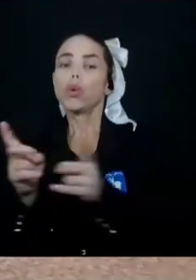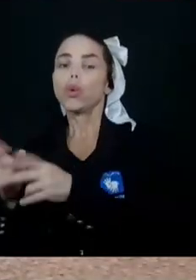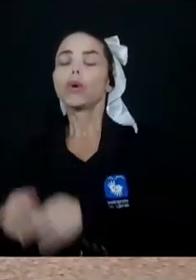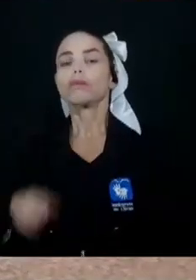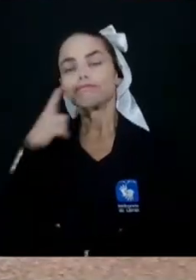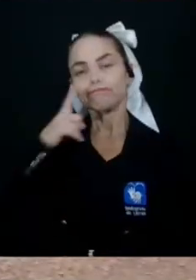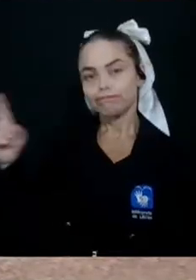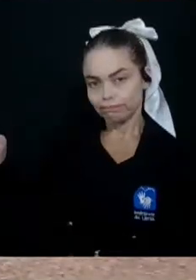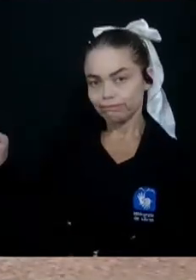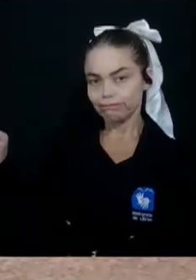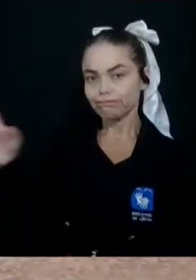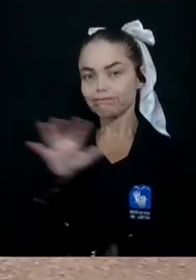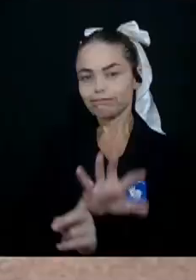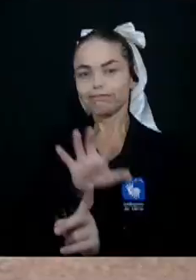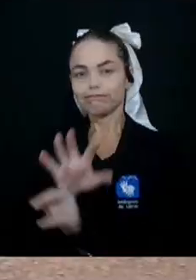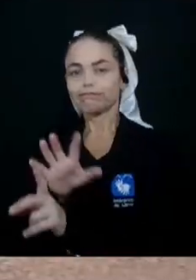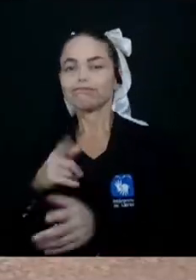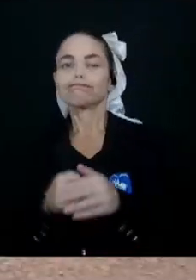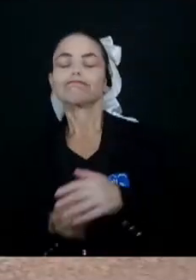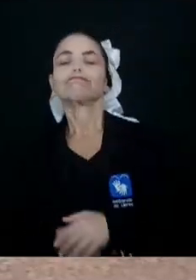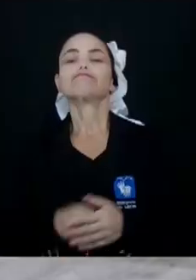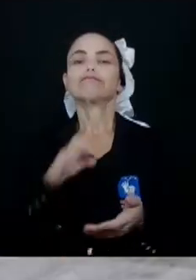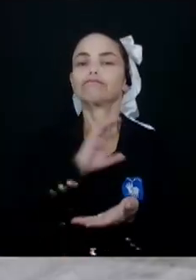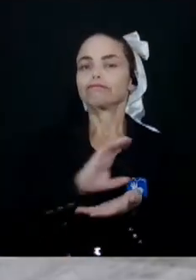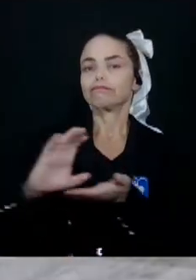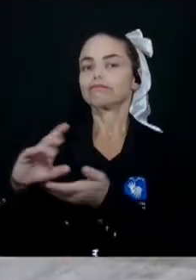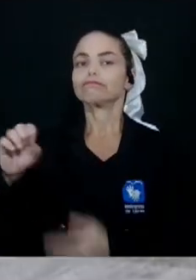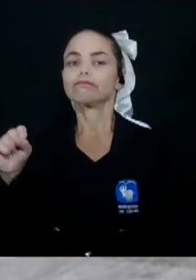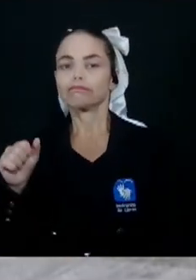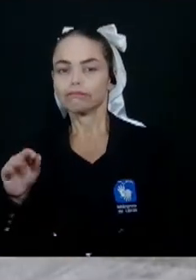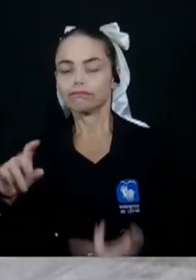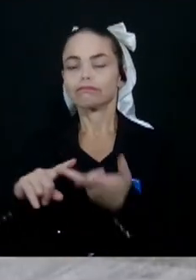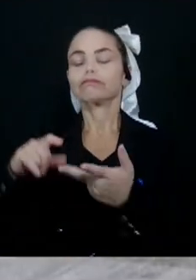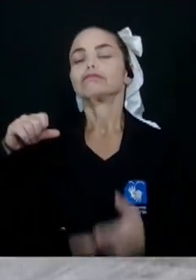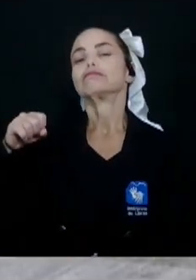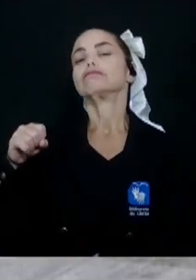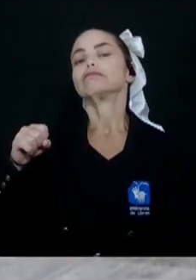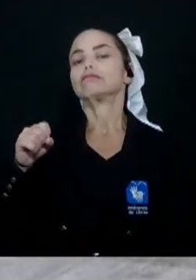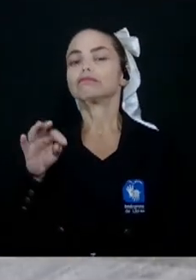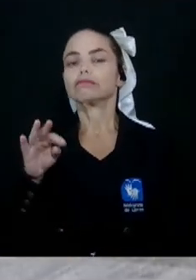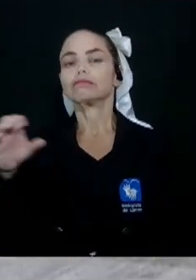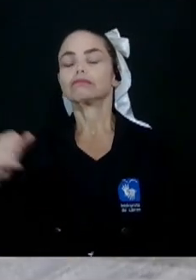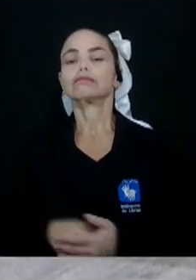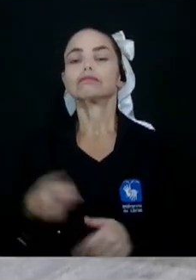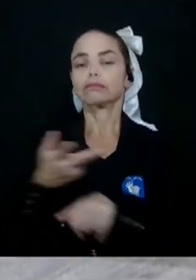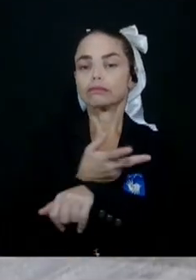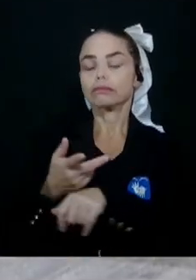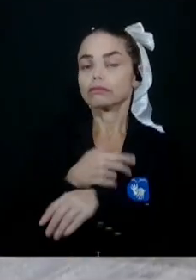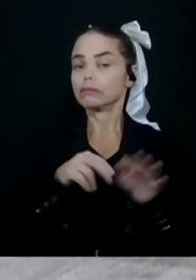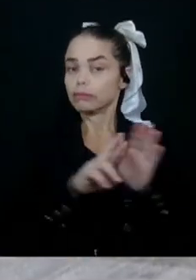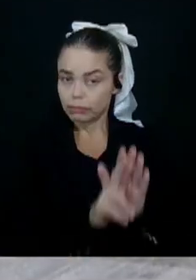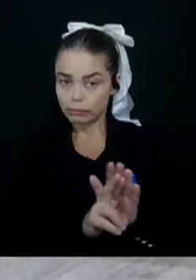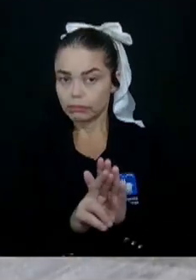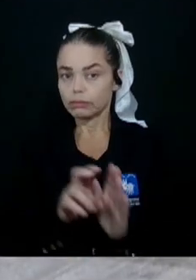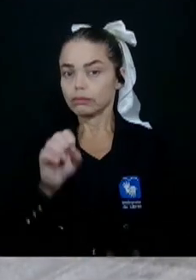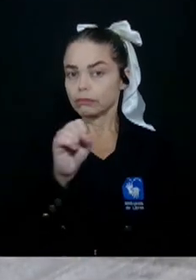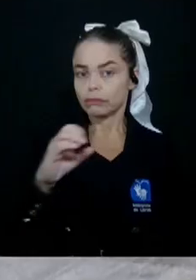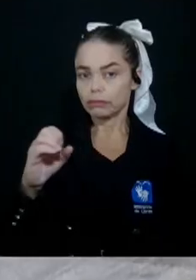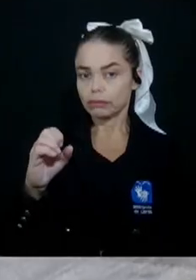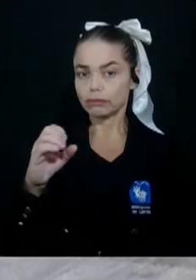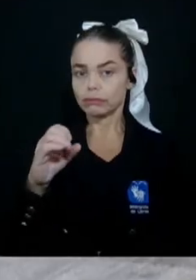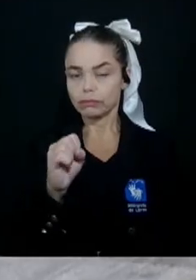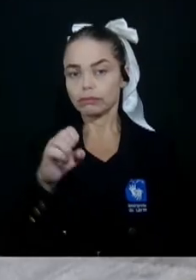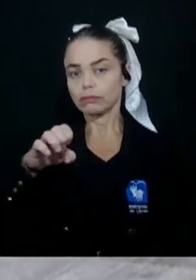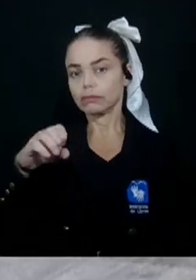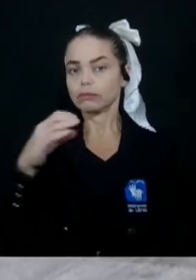impactar recursos destinados ao SESC e ao SENAC. Fui procurado por representantes do SESC e do SENAC da cidade de